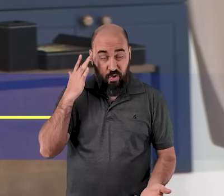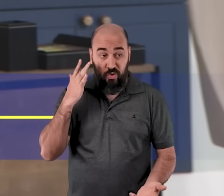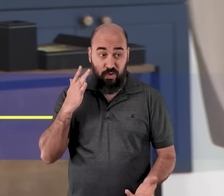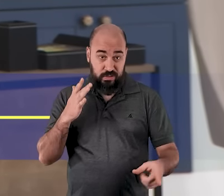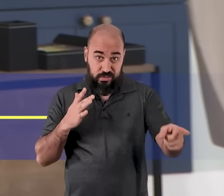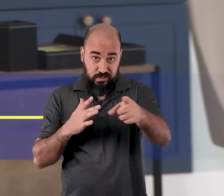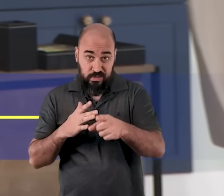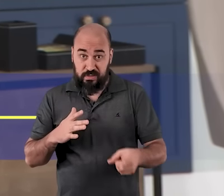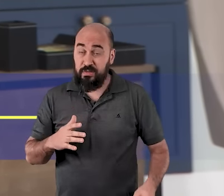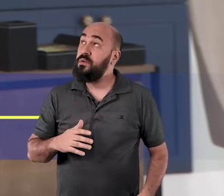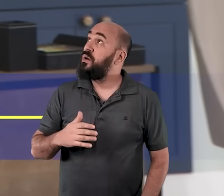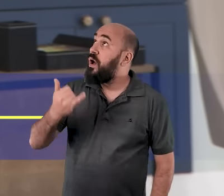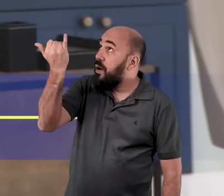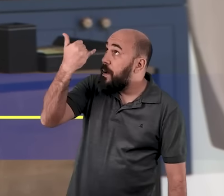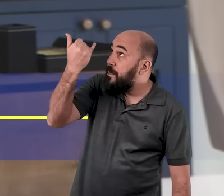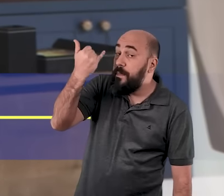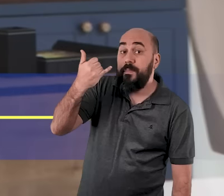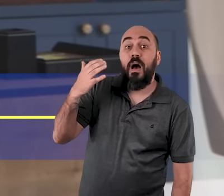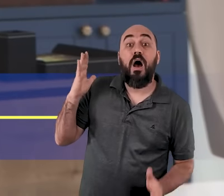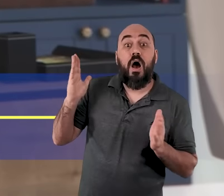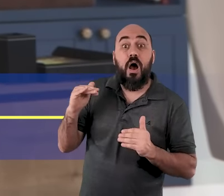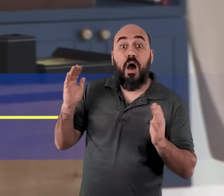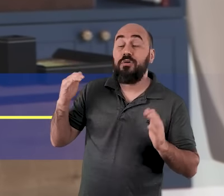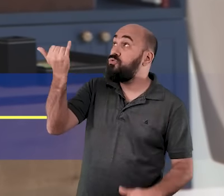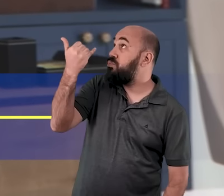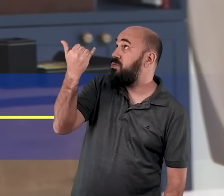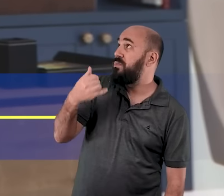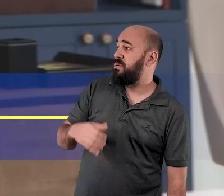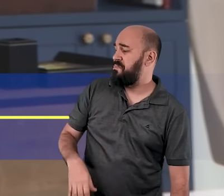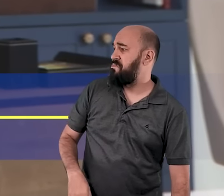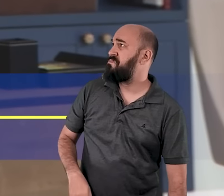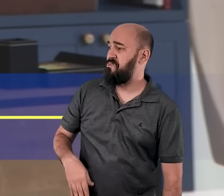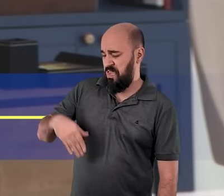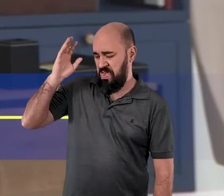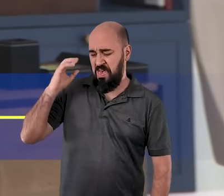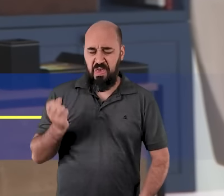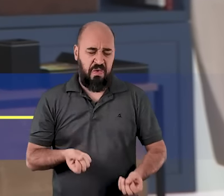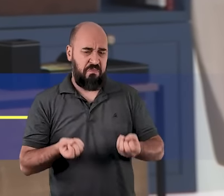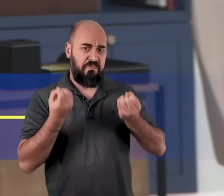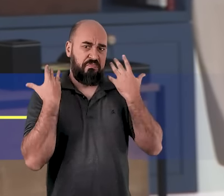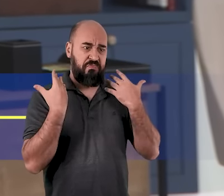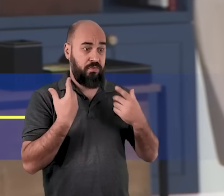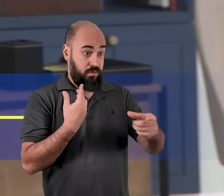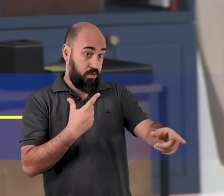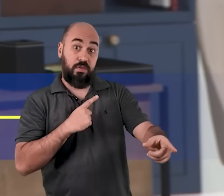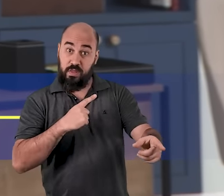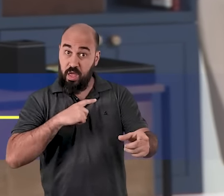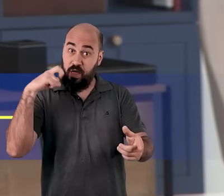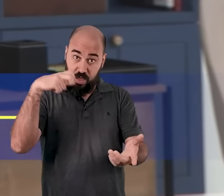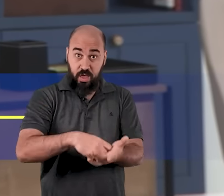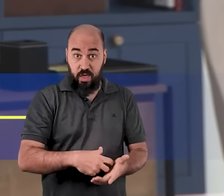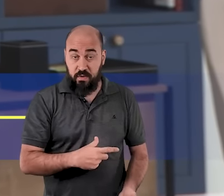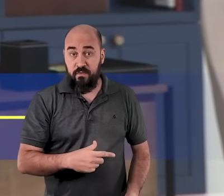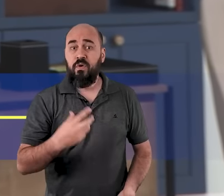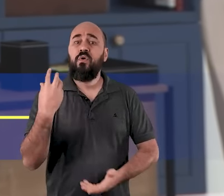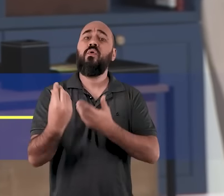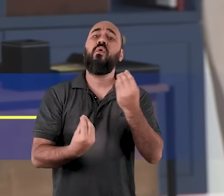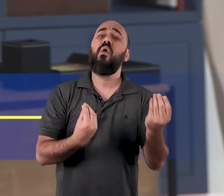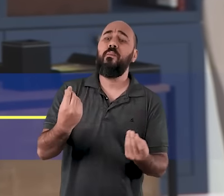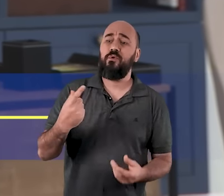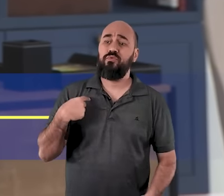ainda assim conscientemente rejeitaram a mensagem, se eles não escaparam, se eles foram punidos, como que